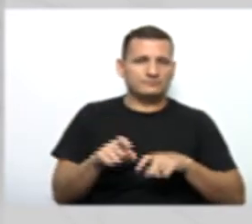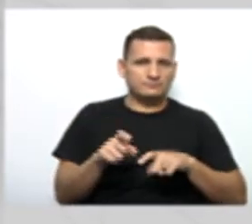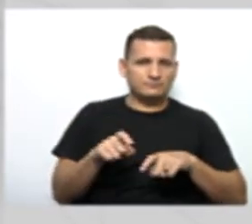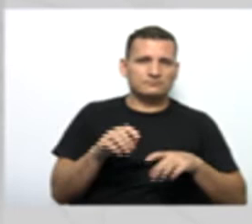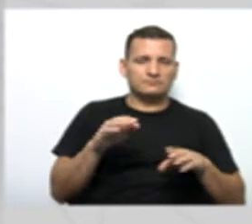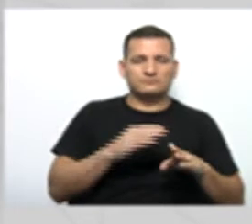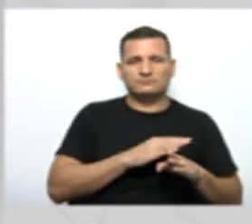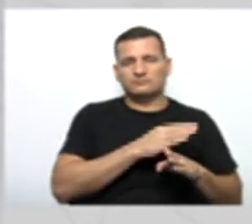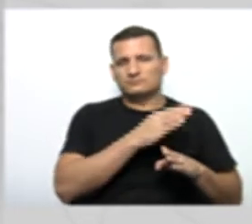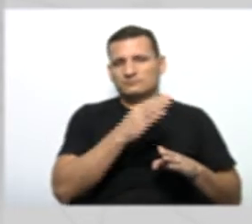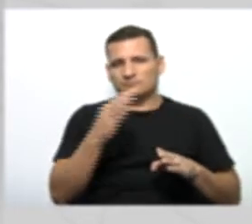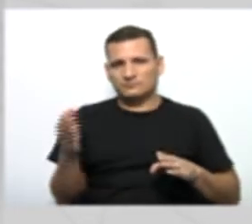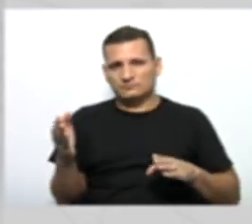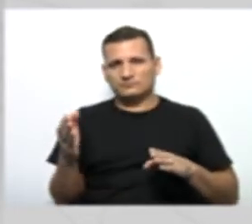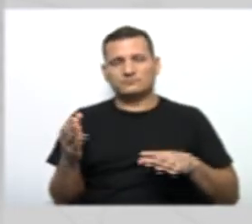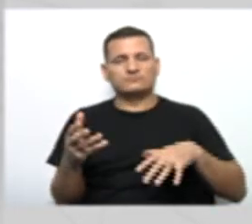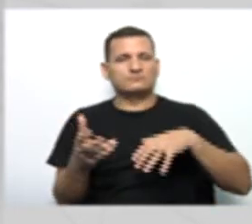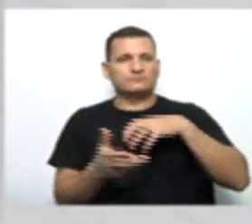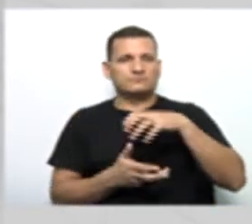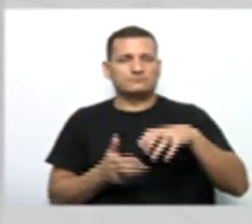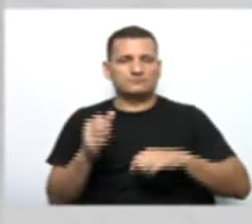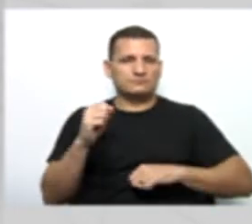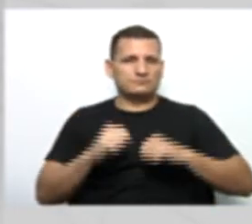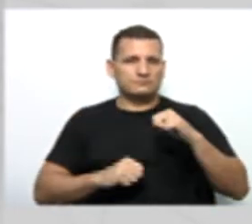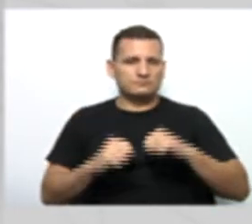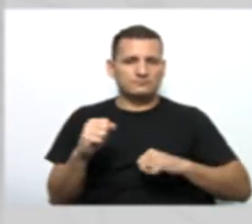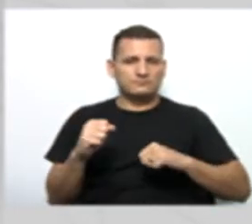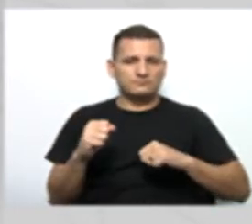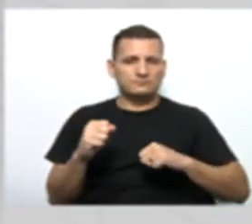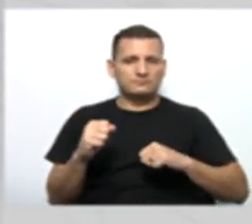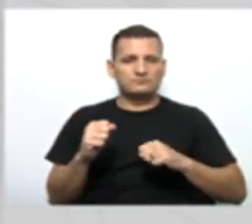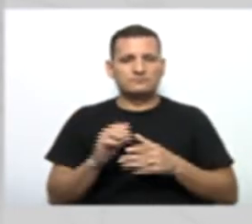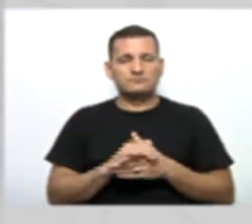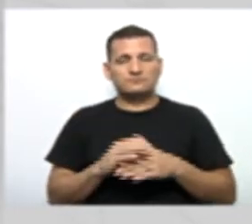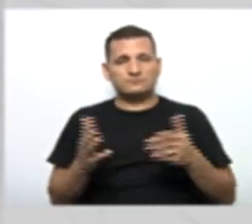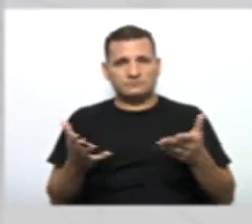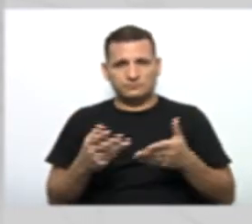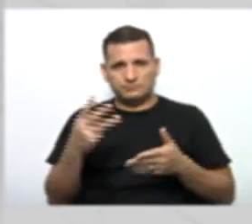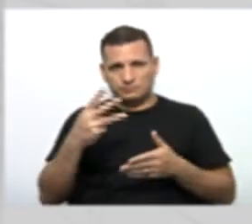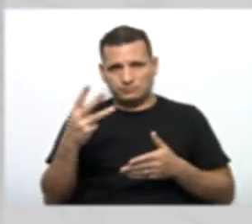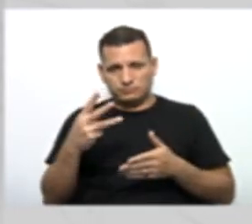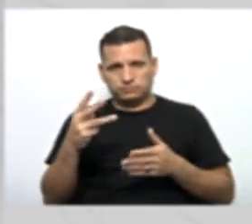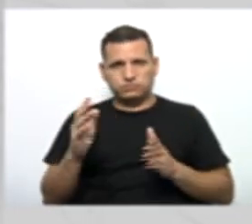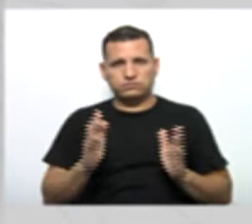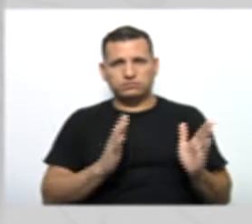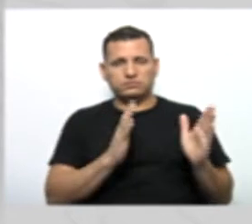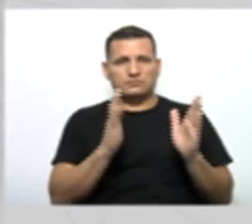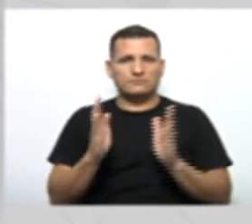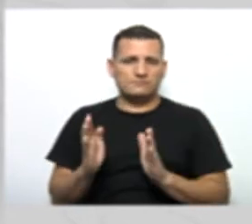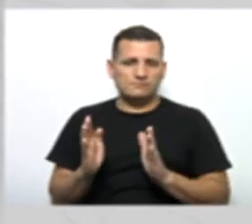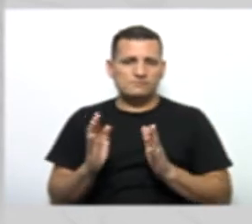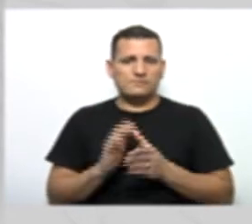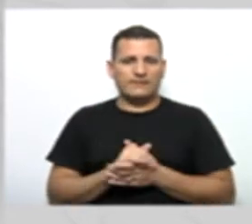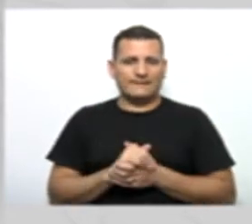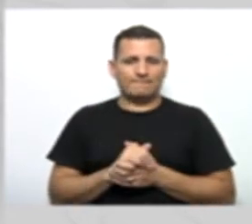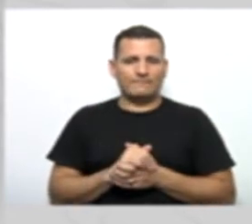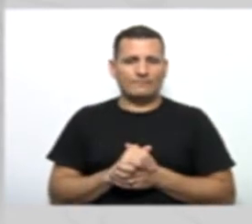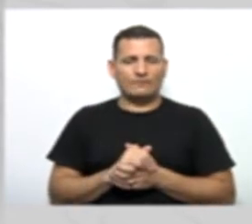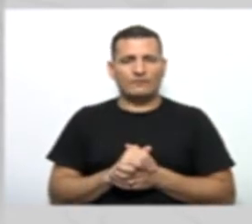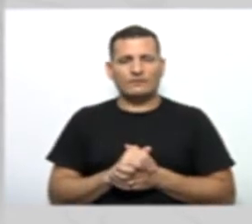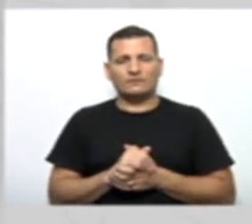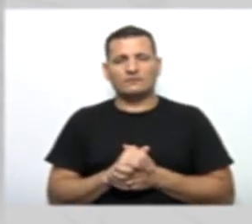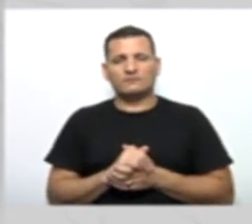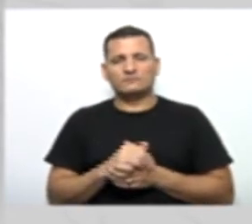agricultura até a Revolução Industrial. E aí nós temos o terceiro estágio. Esse terceiro